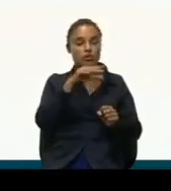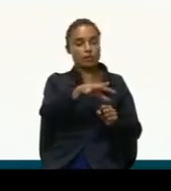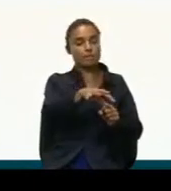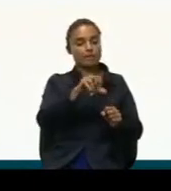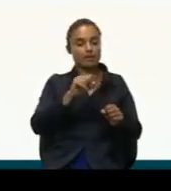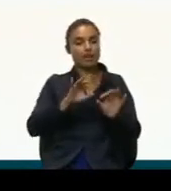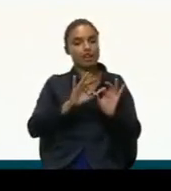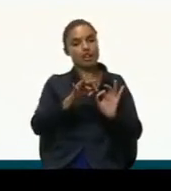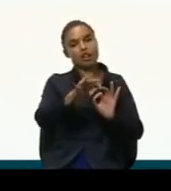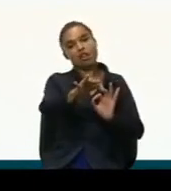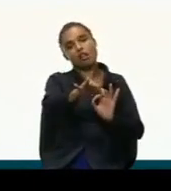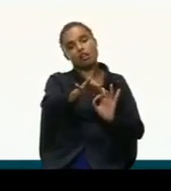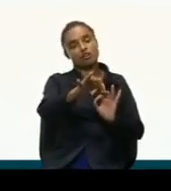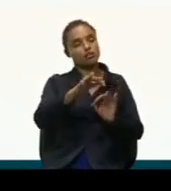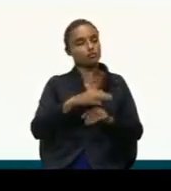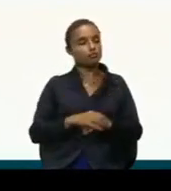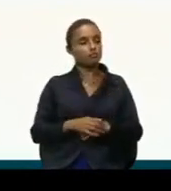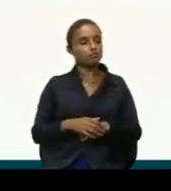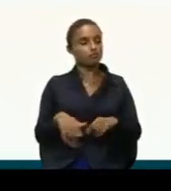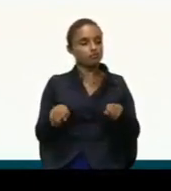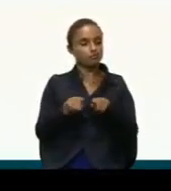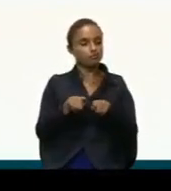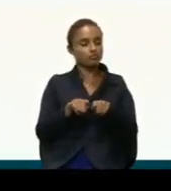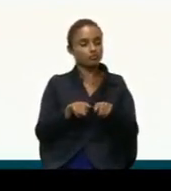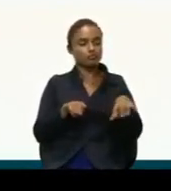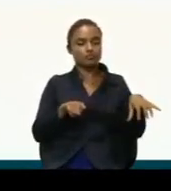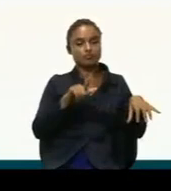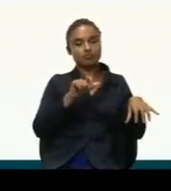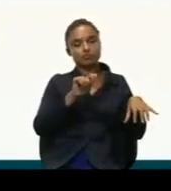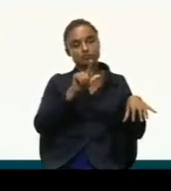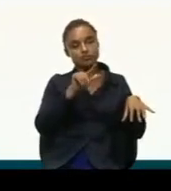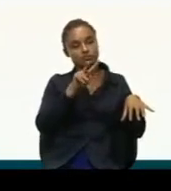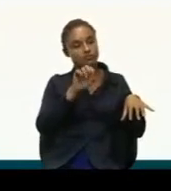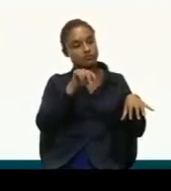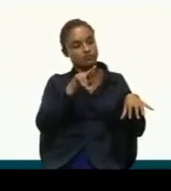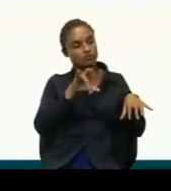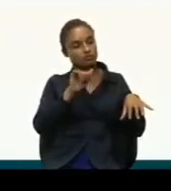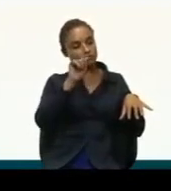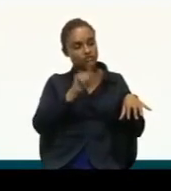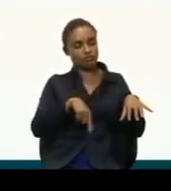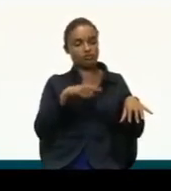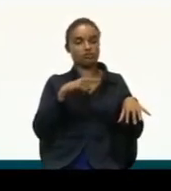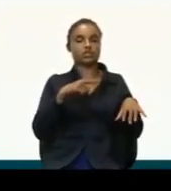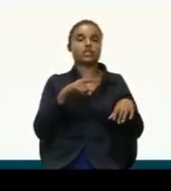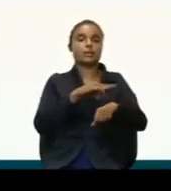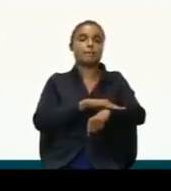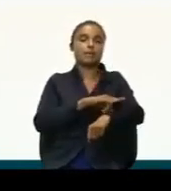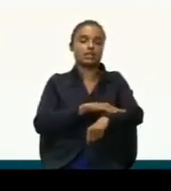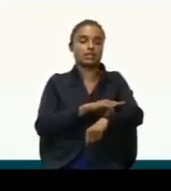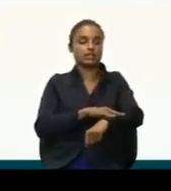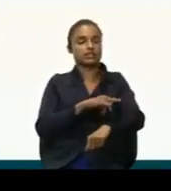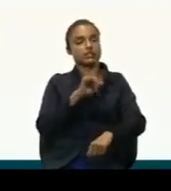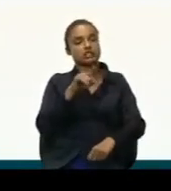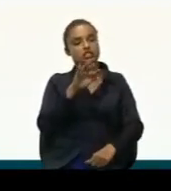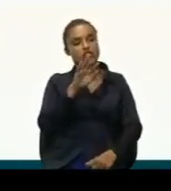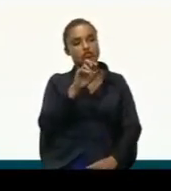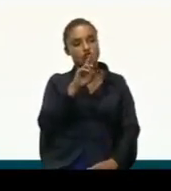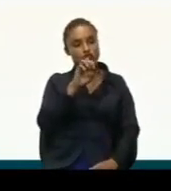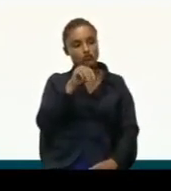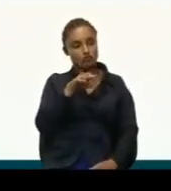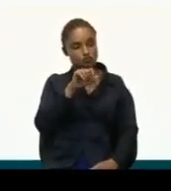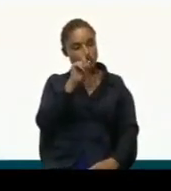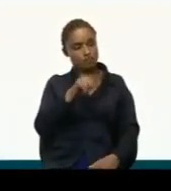armaduras. Alvenaria aqui na lateral, banheiro. Formas de carpintaria, instalações provisórias e